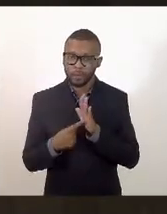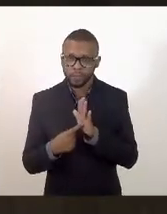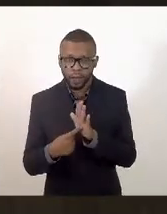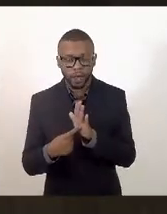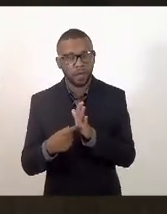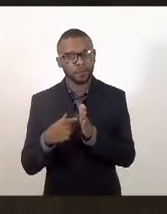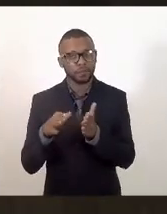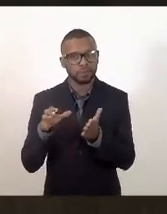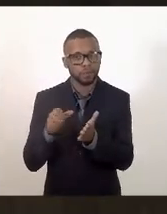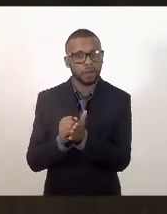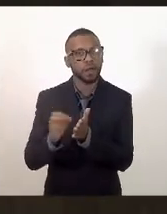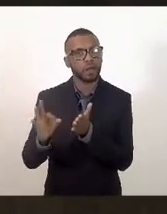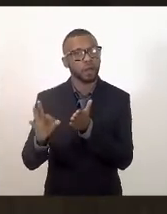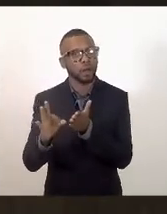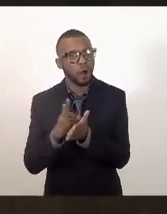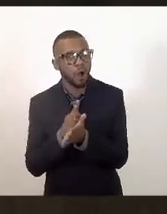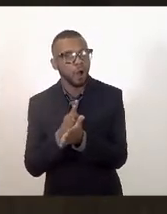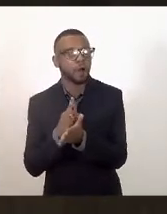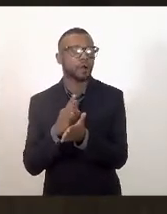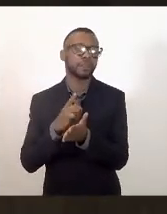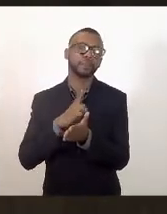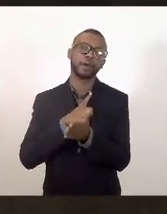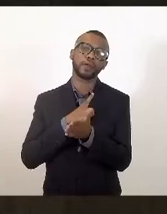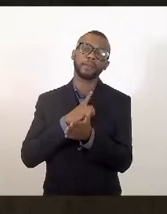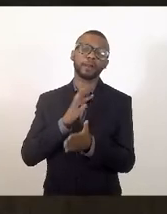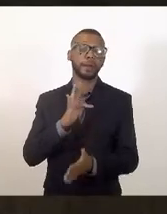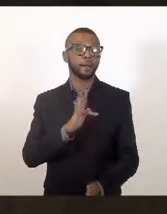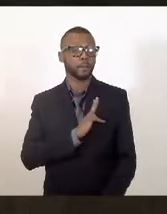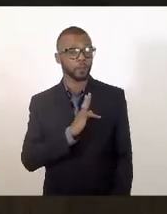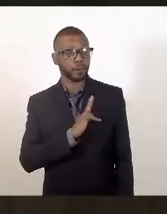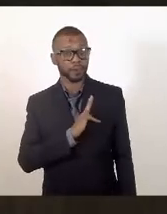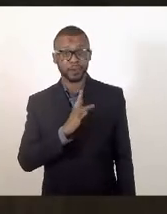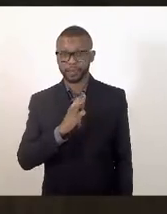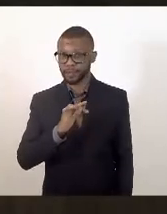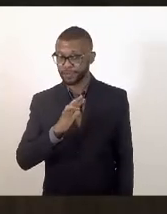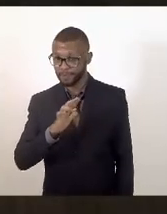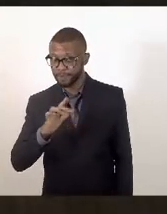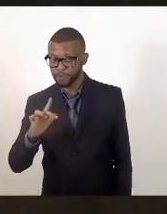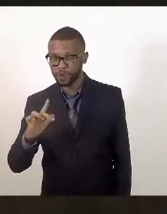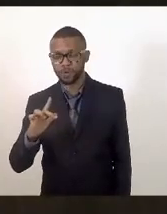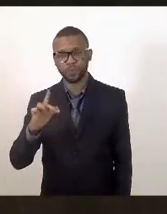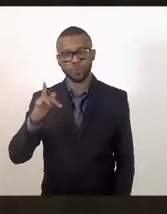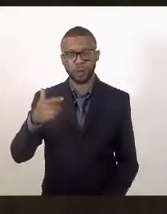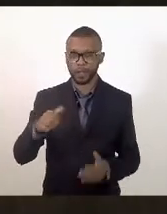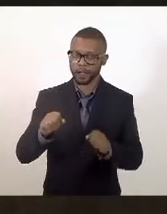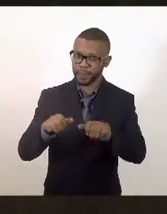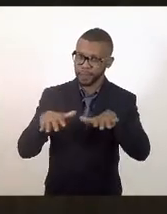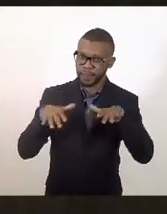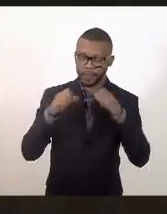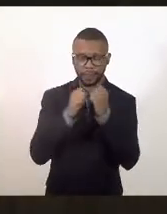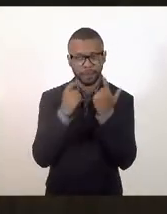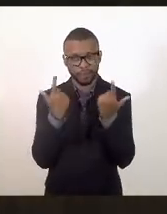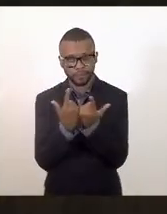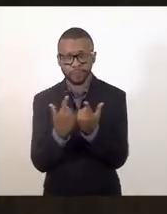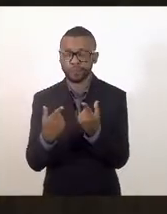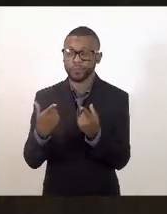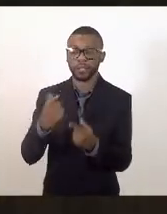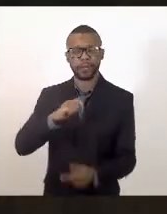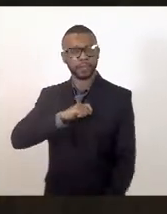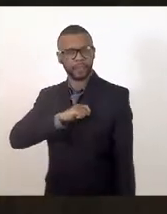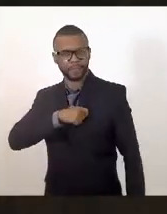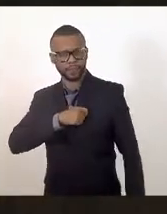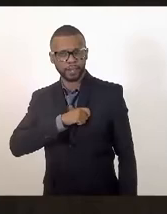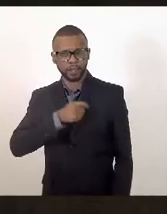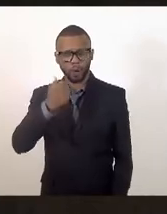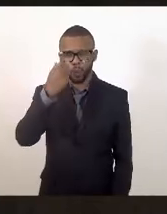ocorrência feito pela Polícia Civil nesta casa, quanto também da Patrulha Maria da Penha,